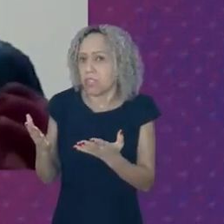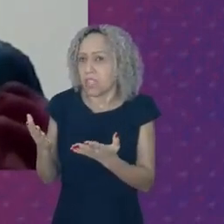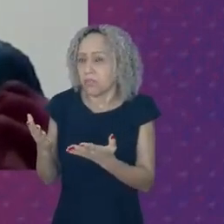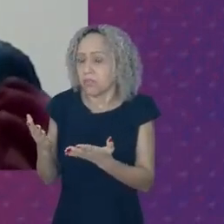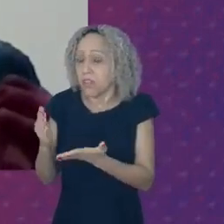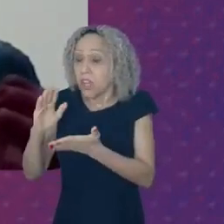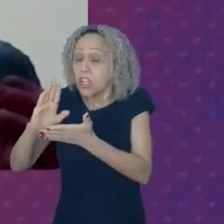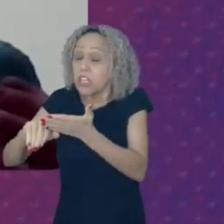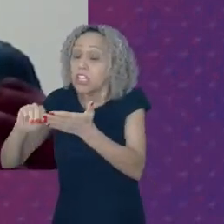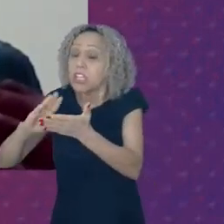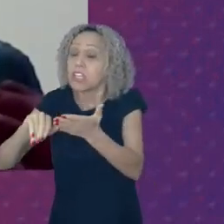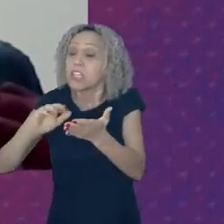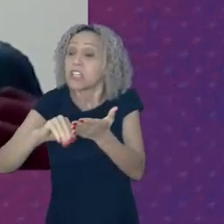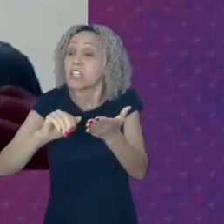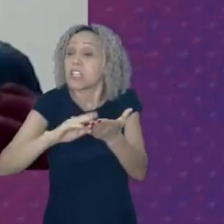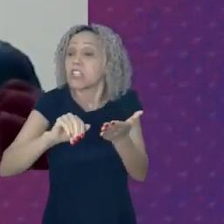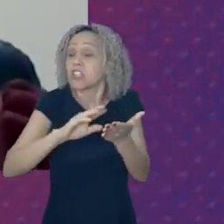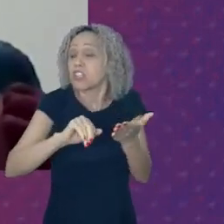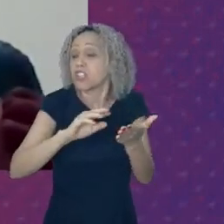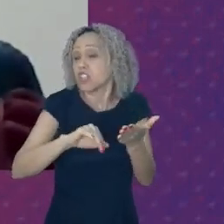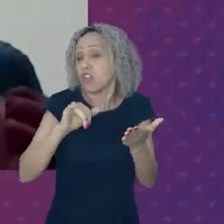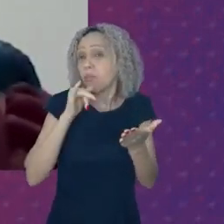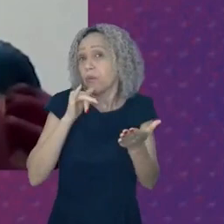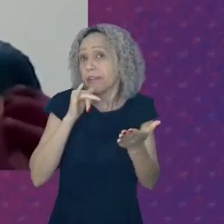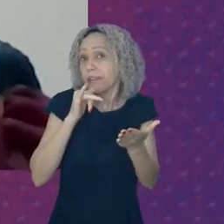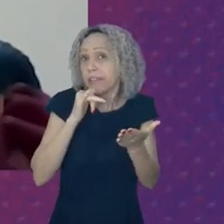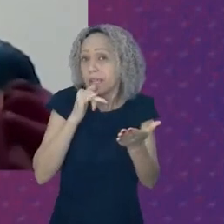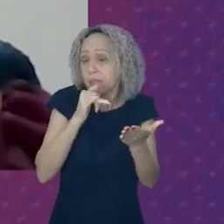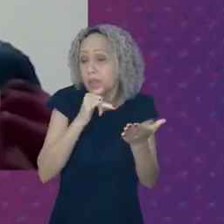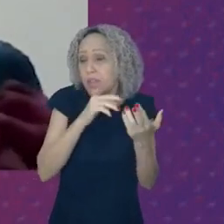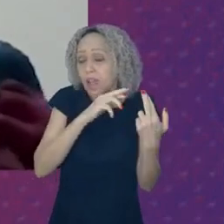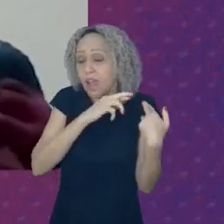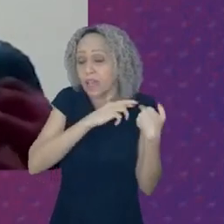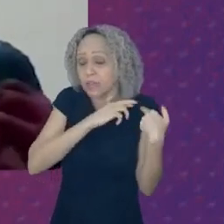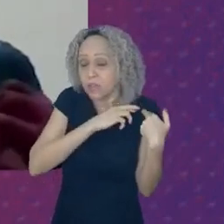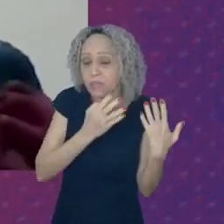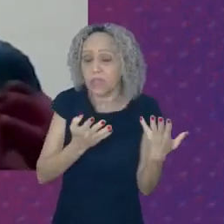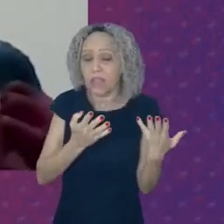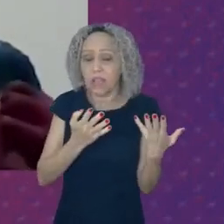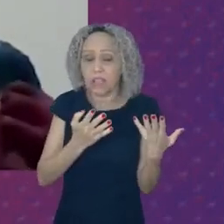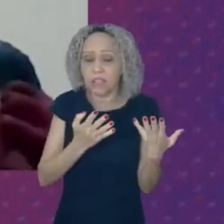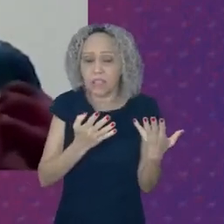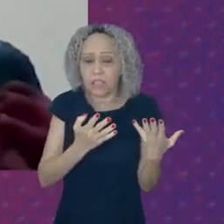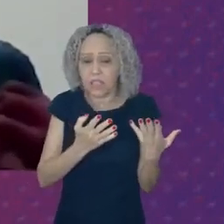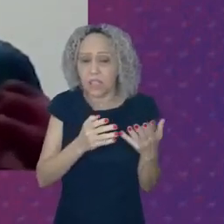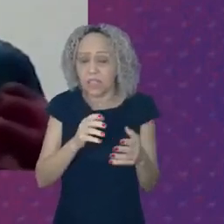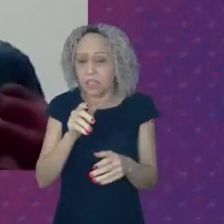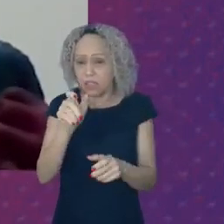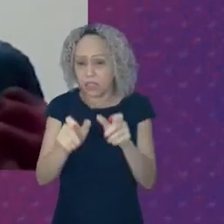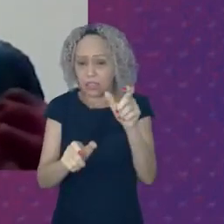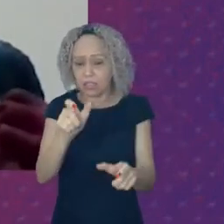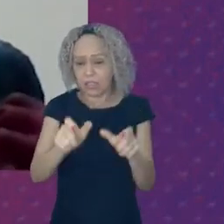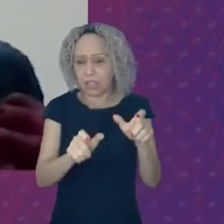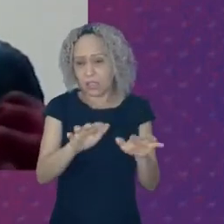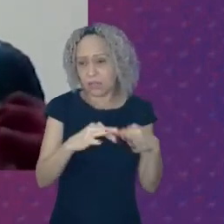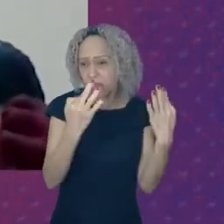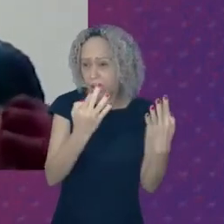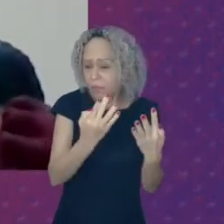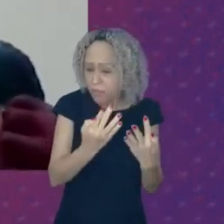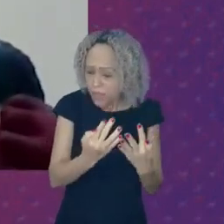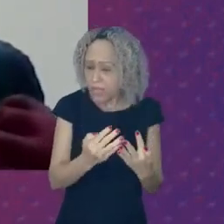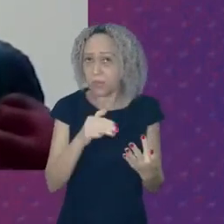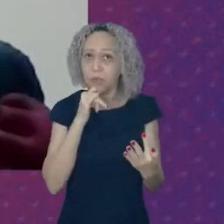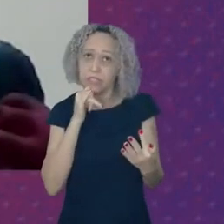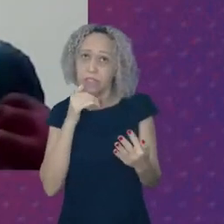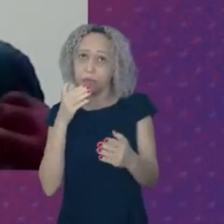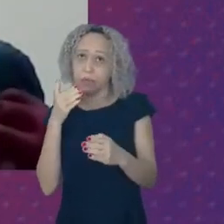diz respeito a esses serviços de saúde e educação, e que acaba se transformando em condicionalidades para estar